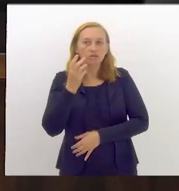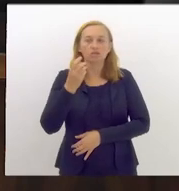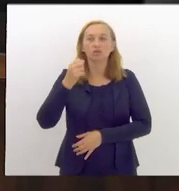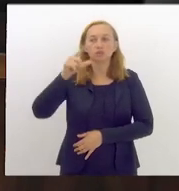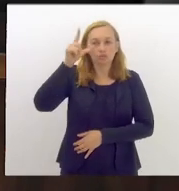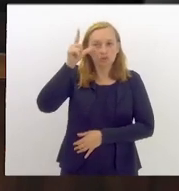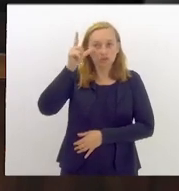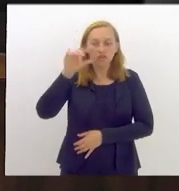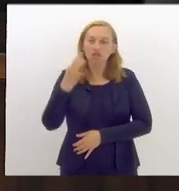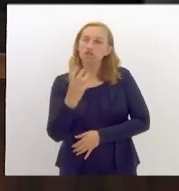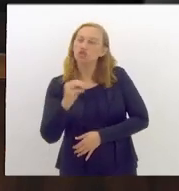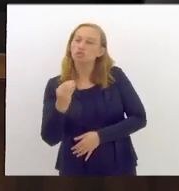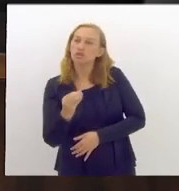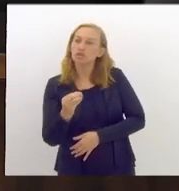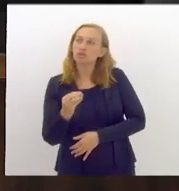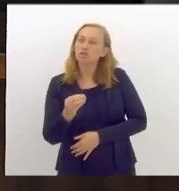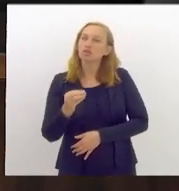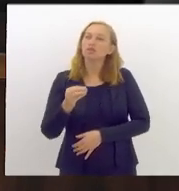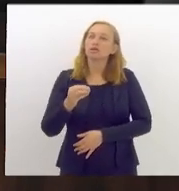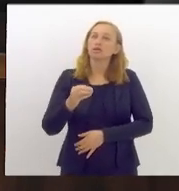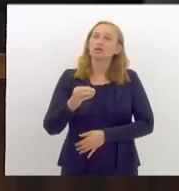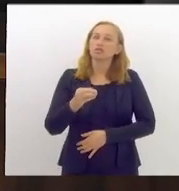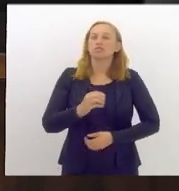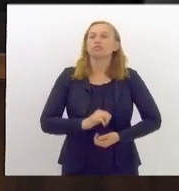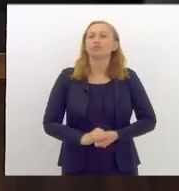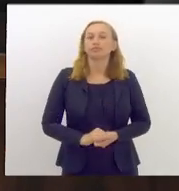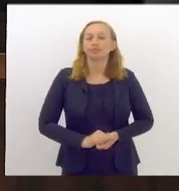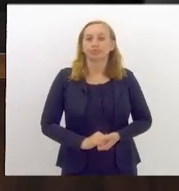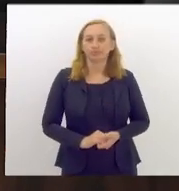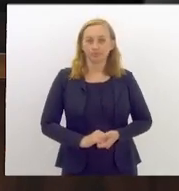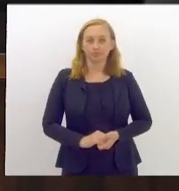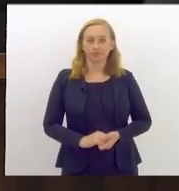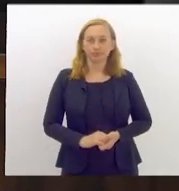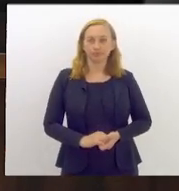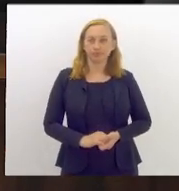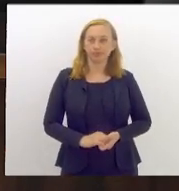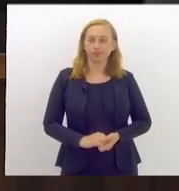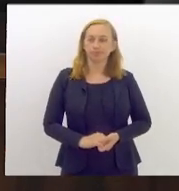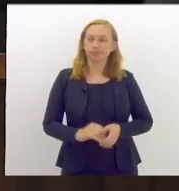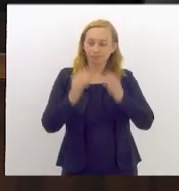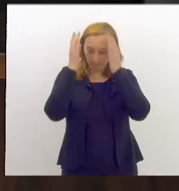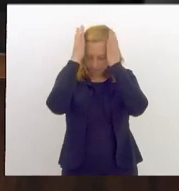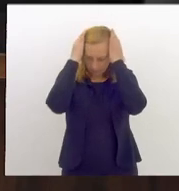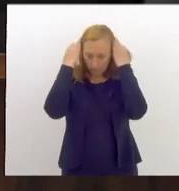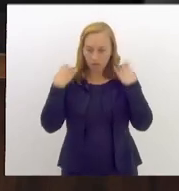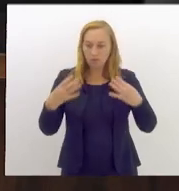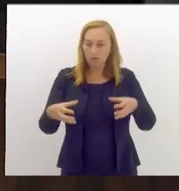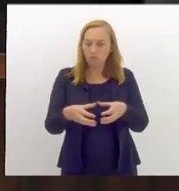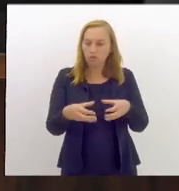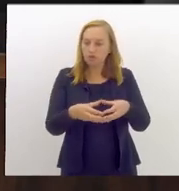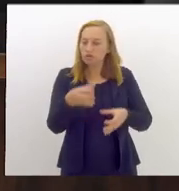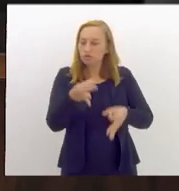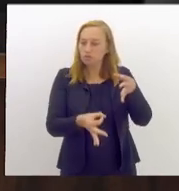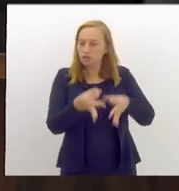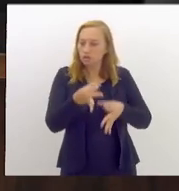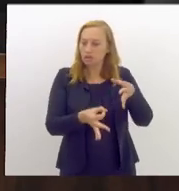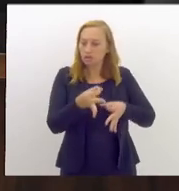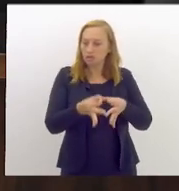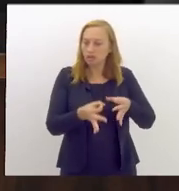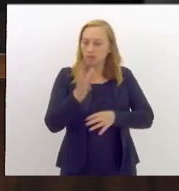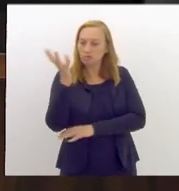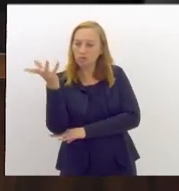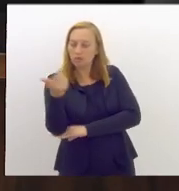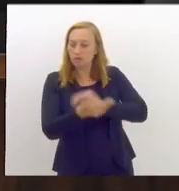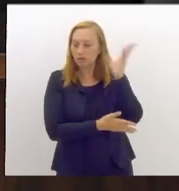Lucinha Chico Machado Chico Machado Valdete carneiro e Chico Machado pendente de pareceres das comissões condição Justiça meio